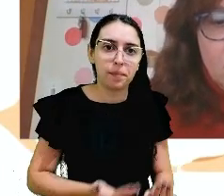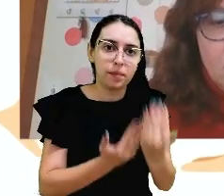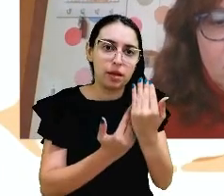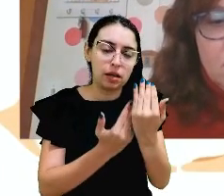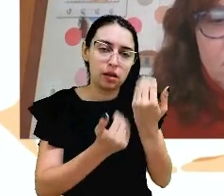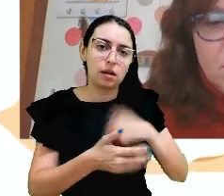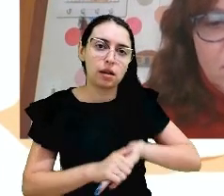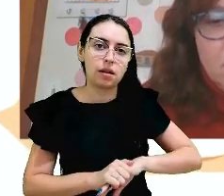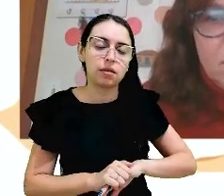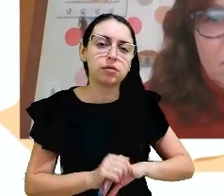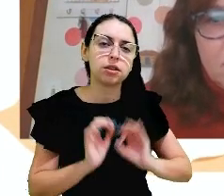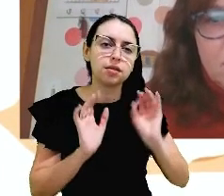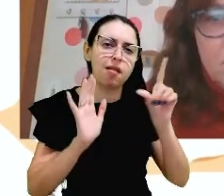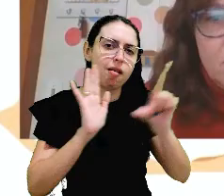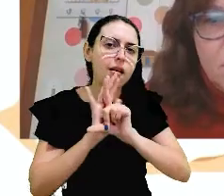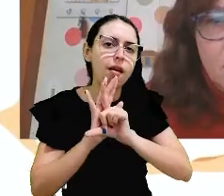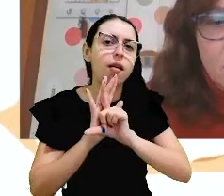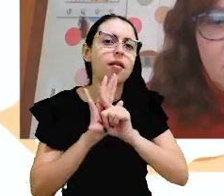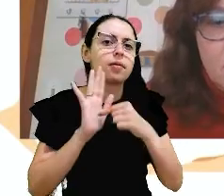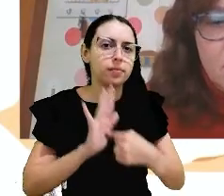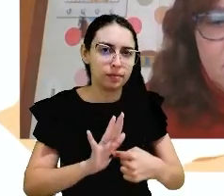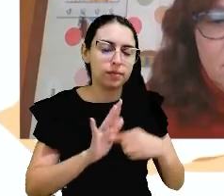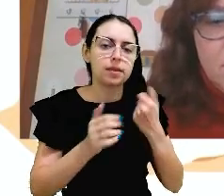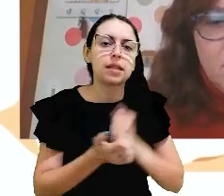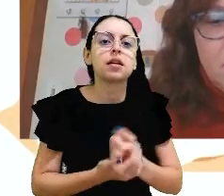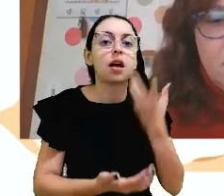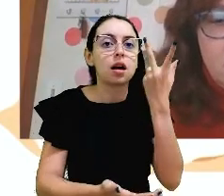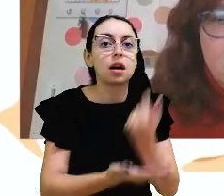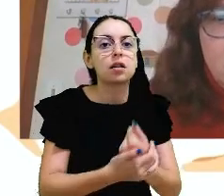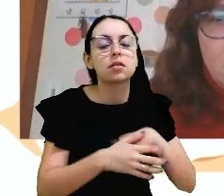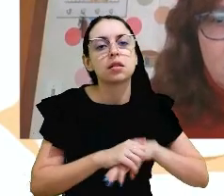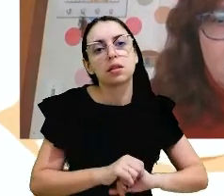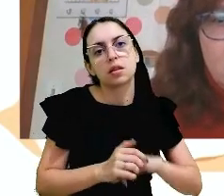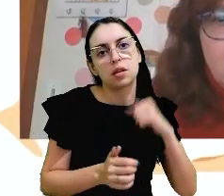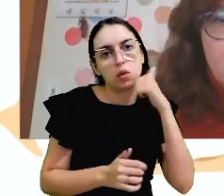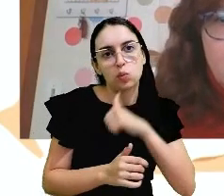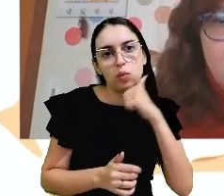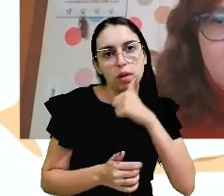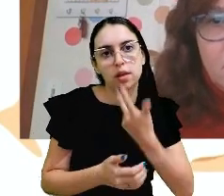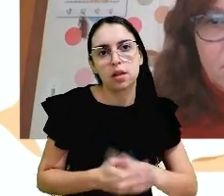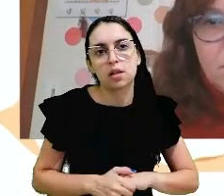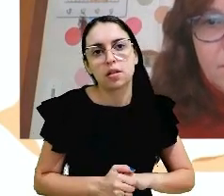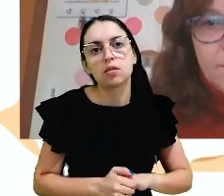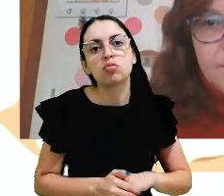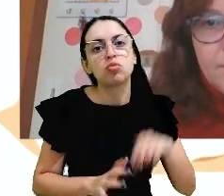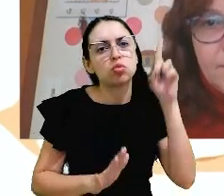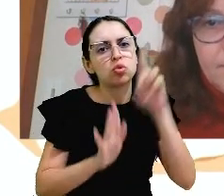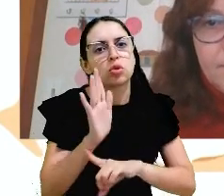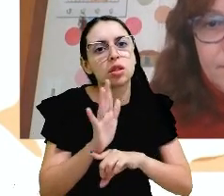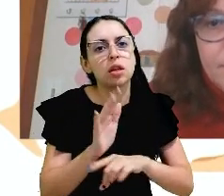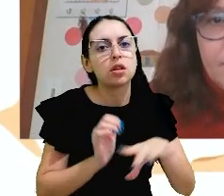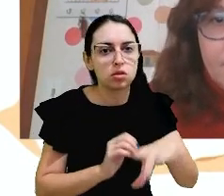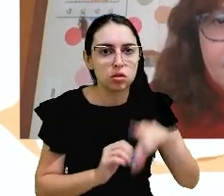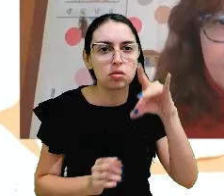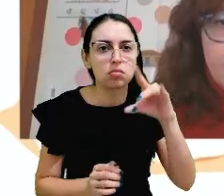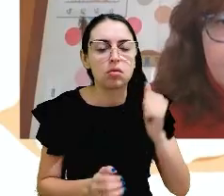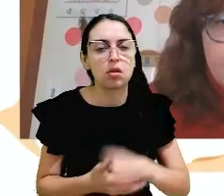legítima, significa que a gente está aceitando que as mulheres, elas têm que ter direito de escolher